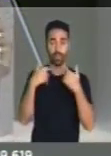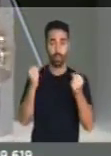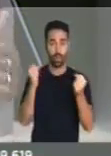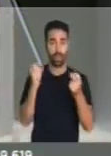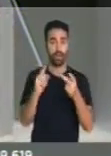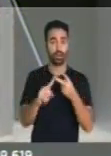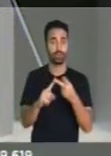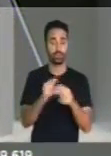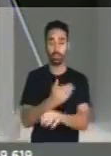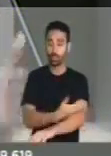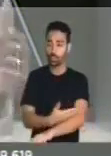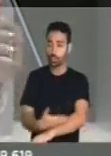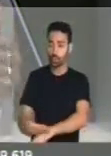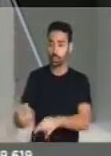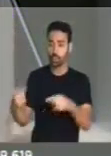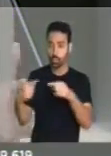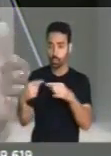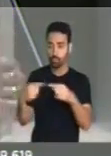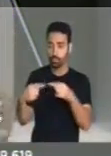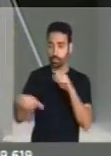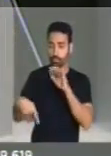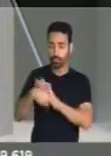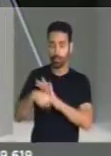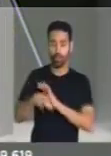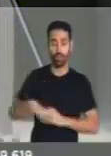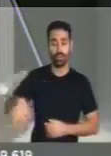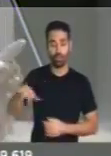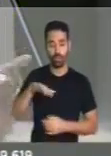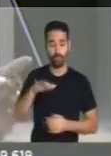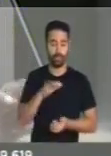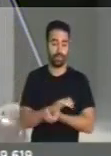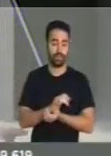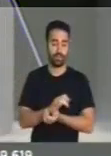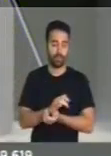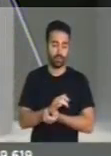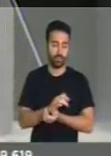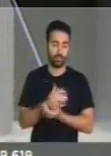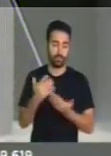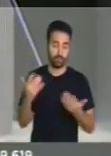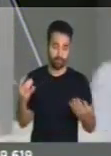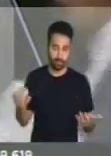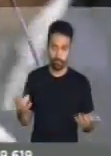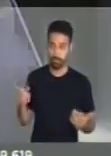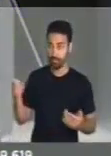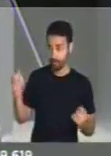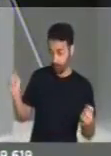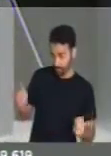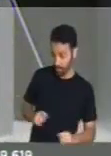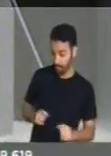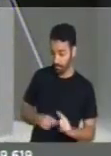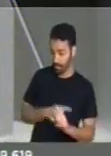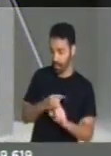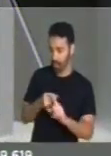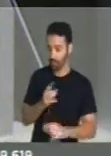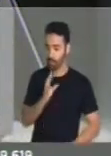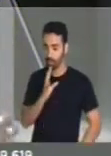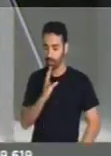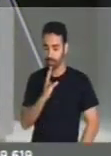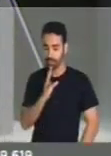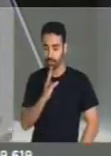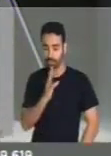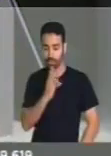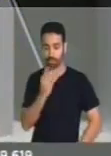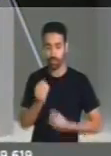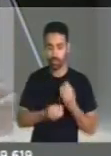identificam com os costumes de sua própria comunidade, fazendo com que ele tenha mais conhecimento